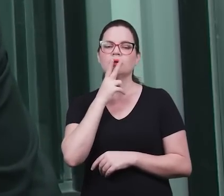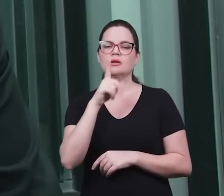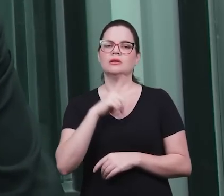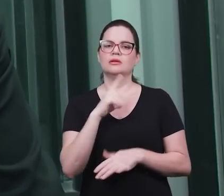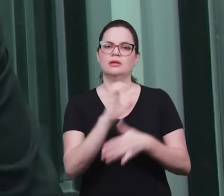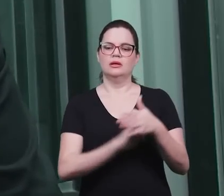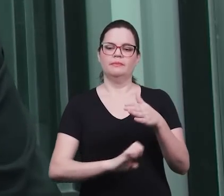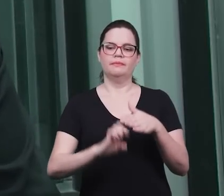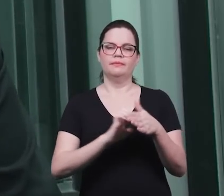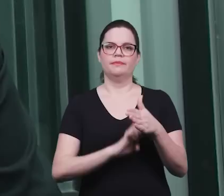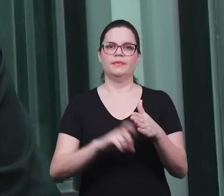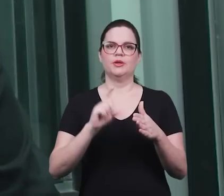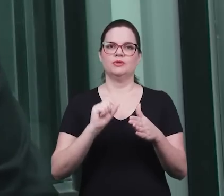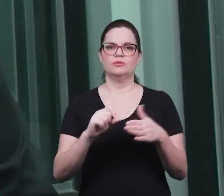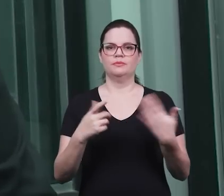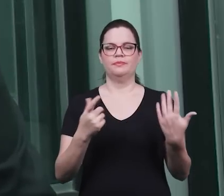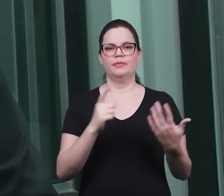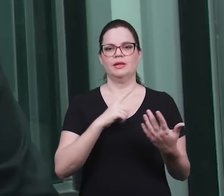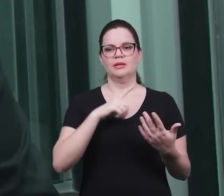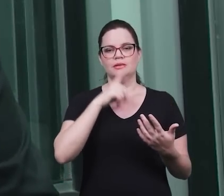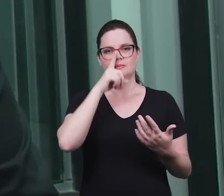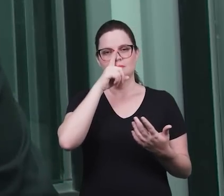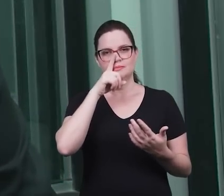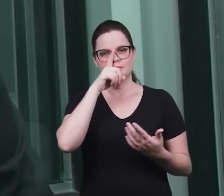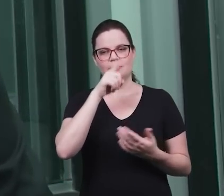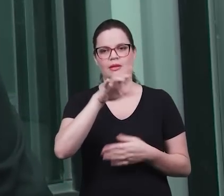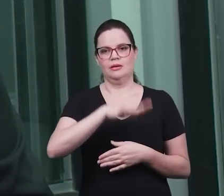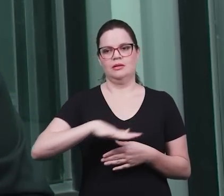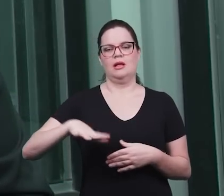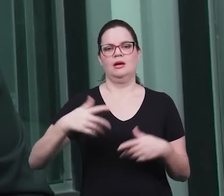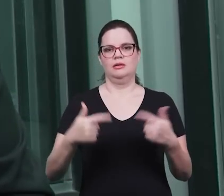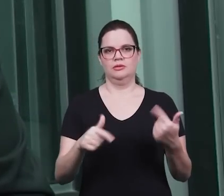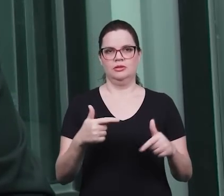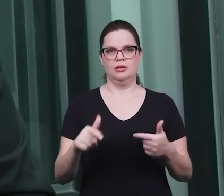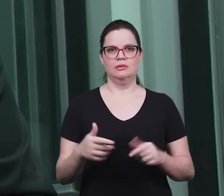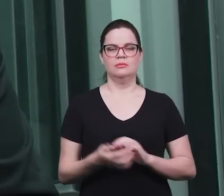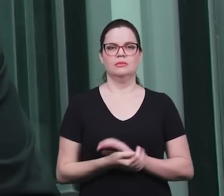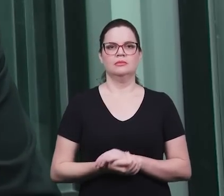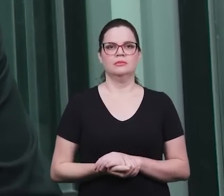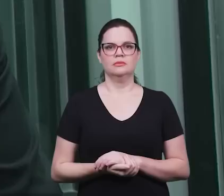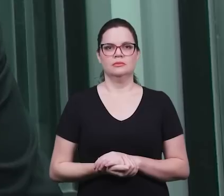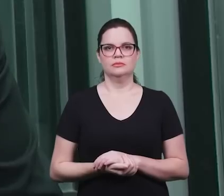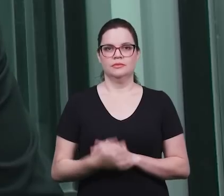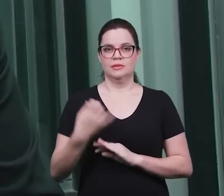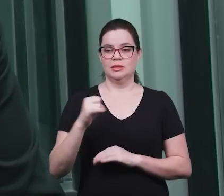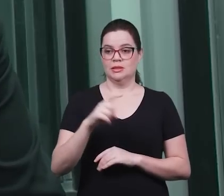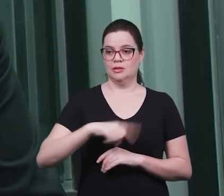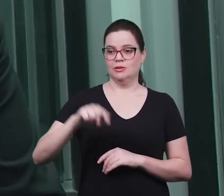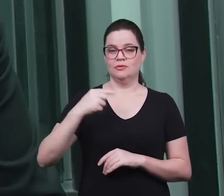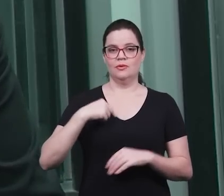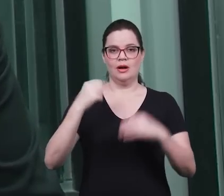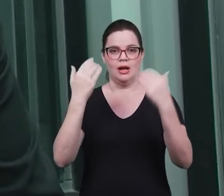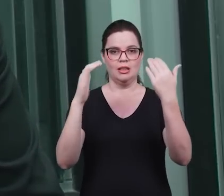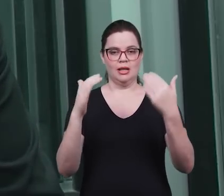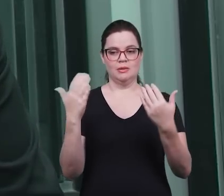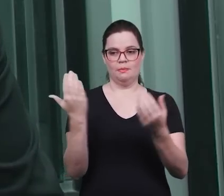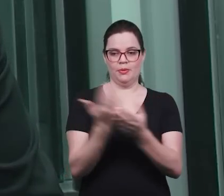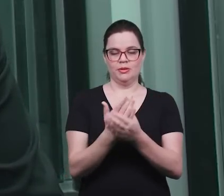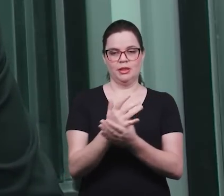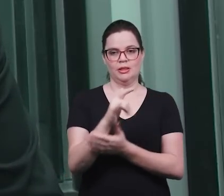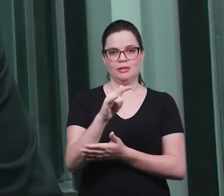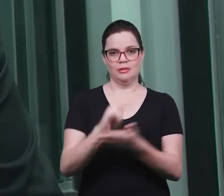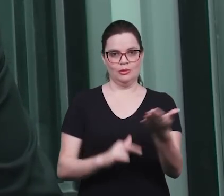que tem a questão da insalubridade, da periculosidade, se a gente fizer essa análise do processo, você